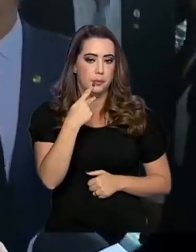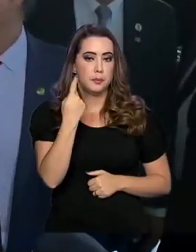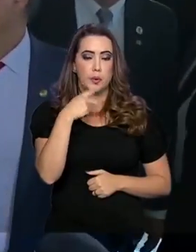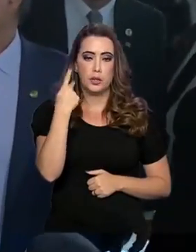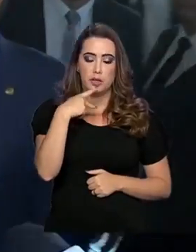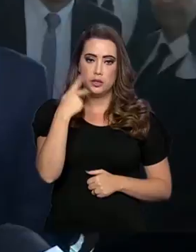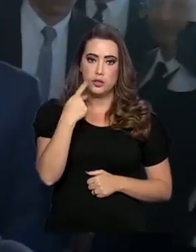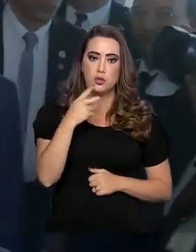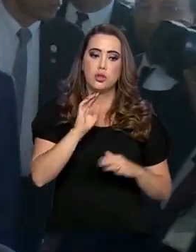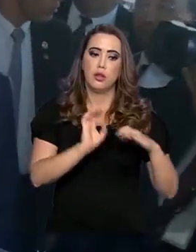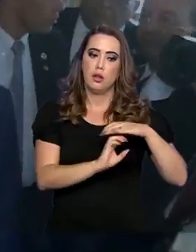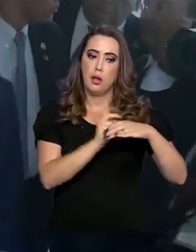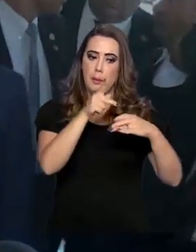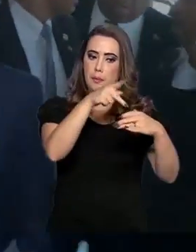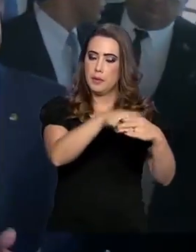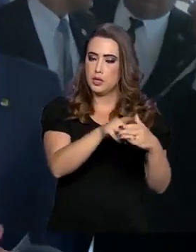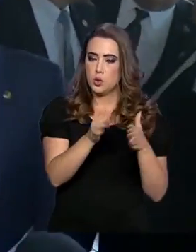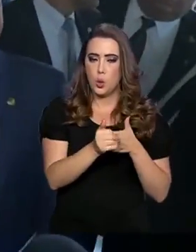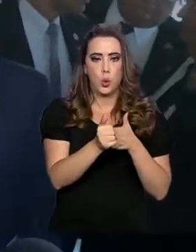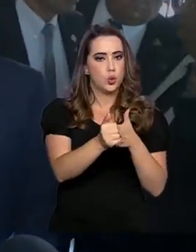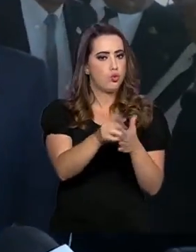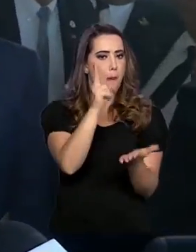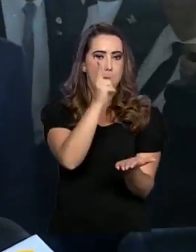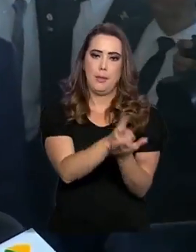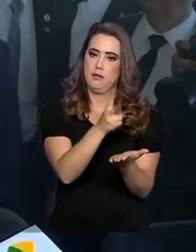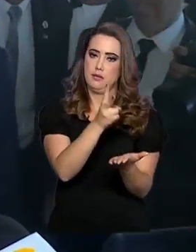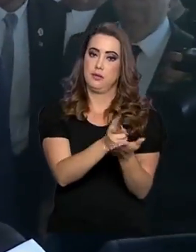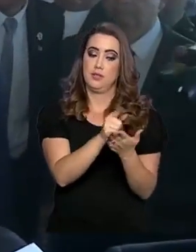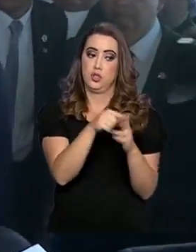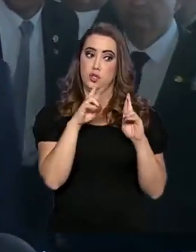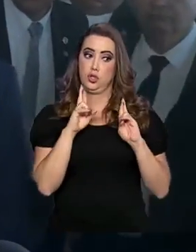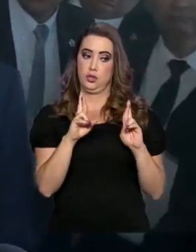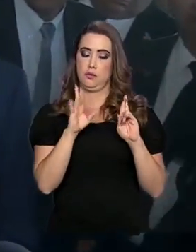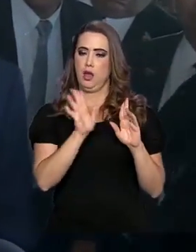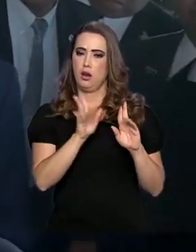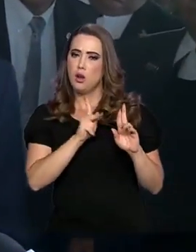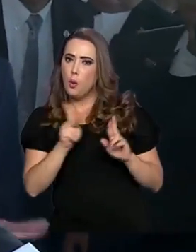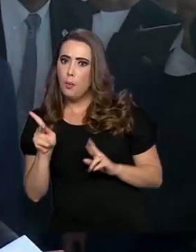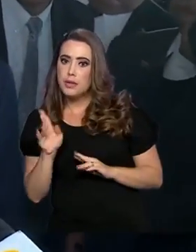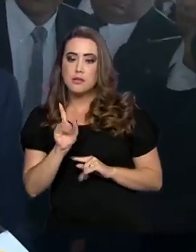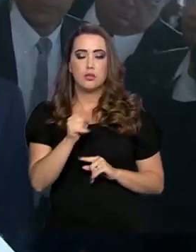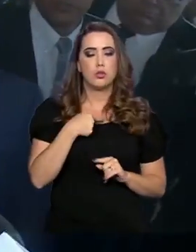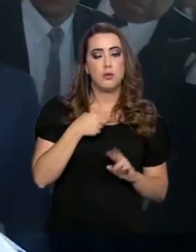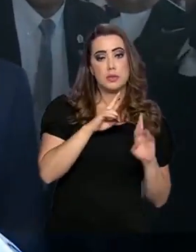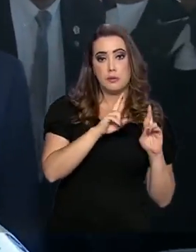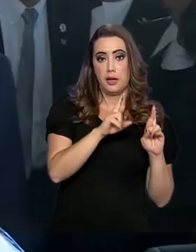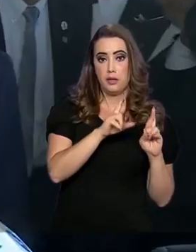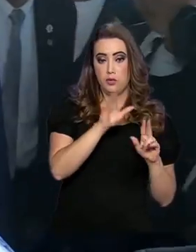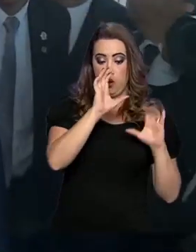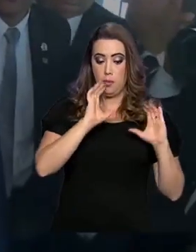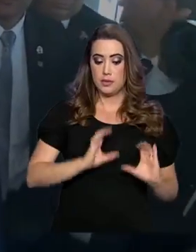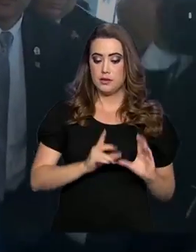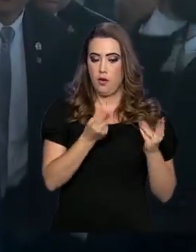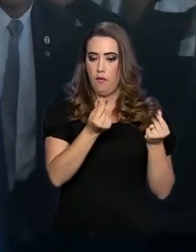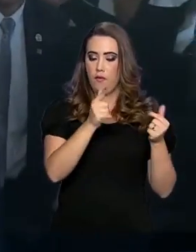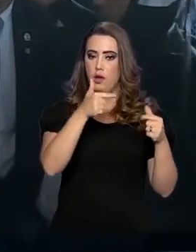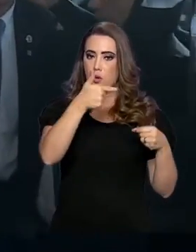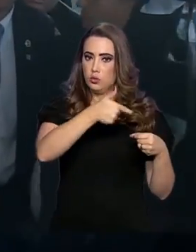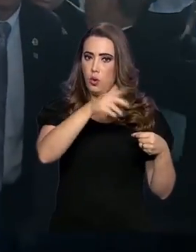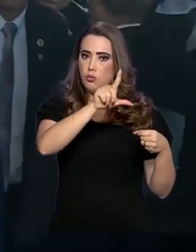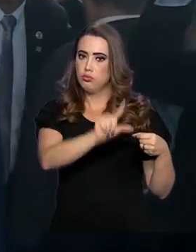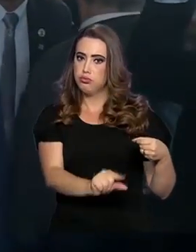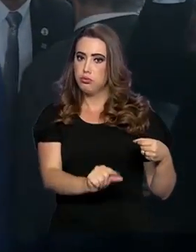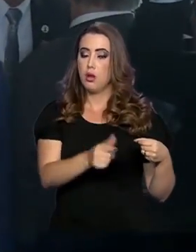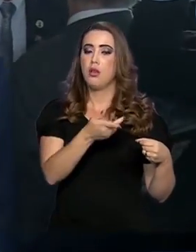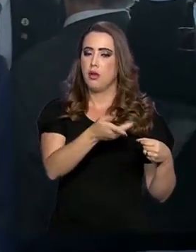é de preço internacional, então a gente espera, obviamente, não como presidente, mas como cidadão, que o preço caia nas refinarias e